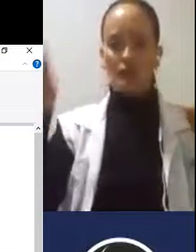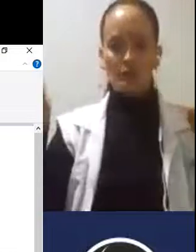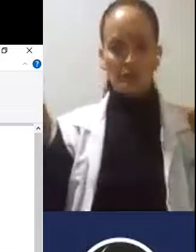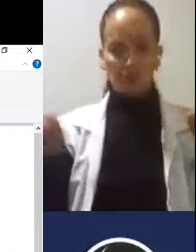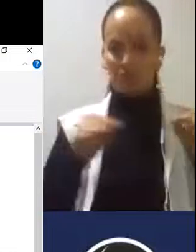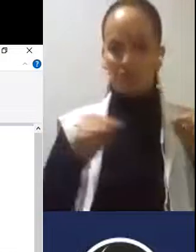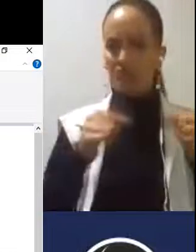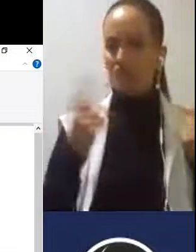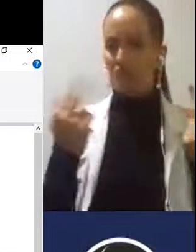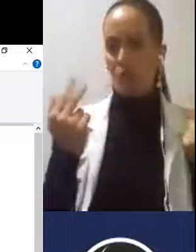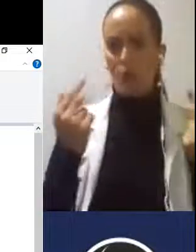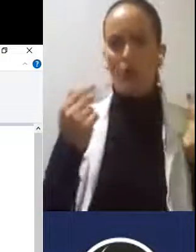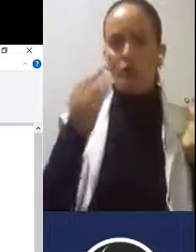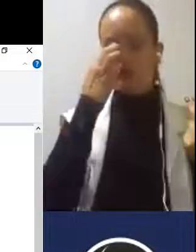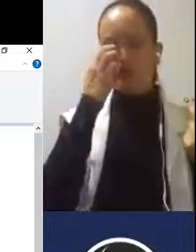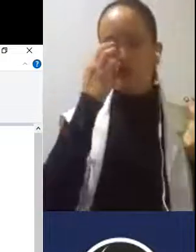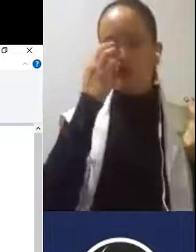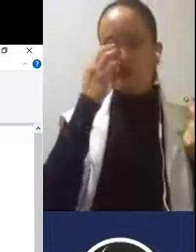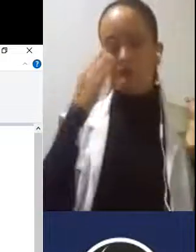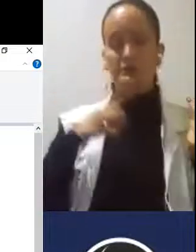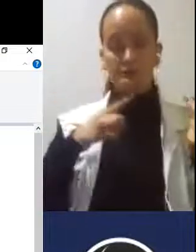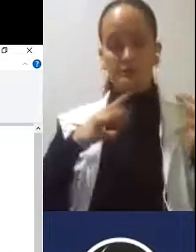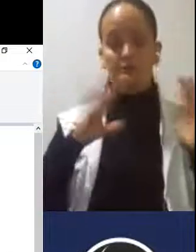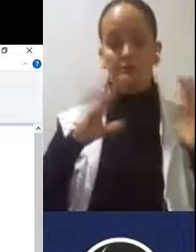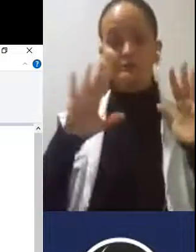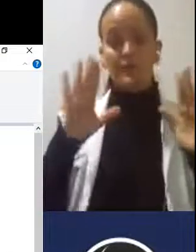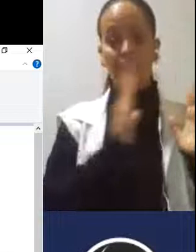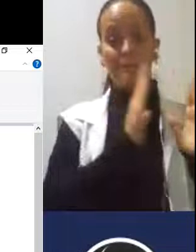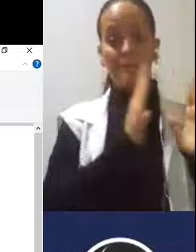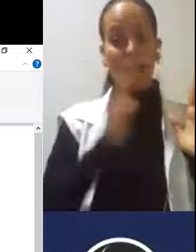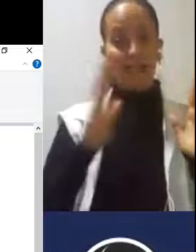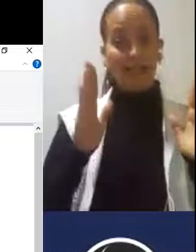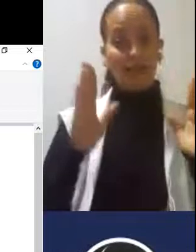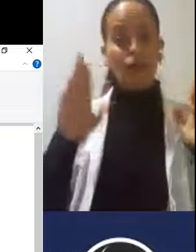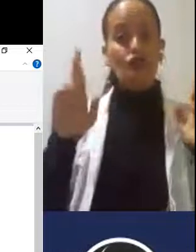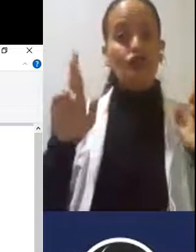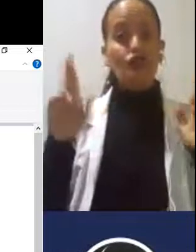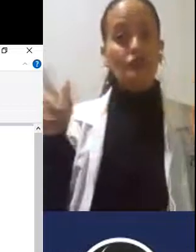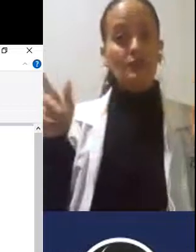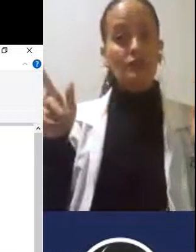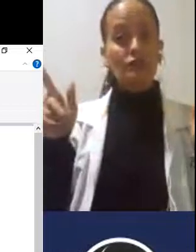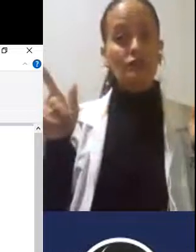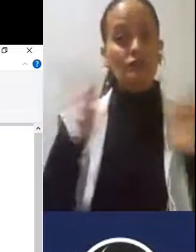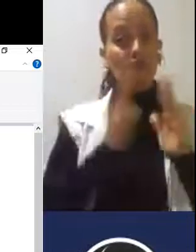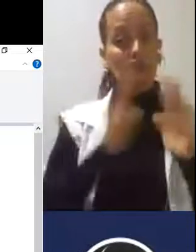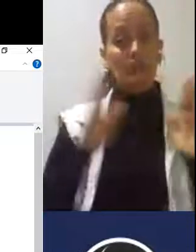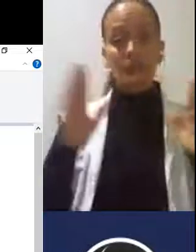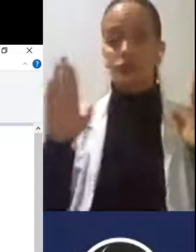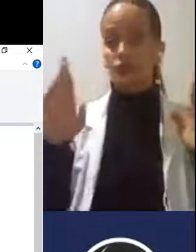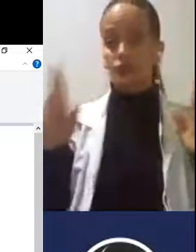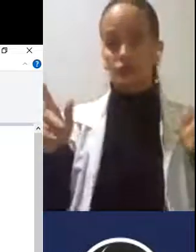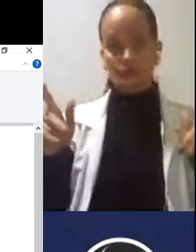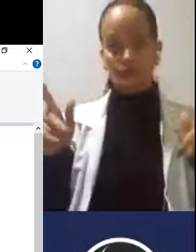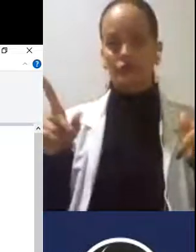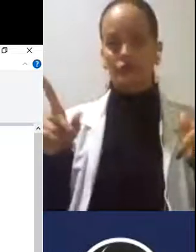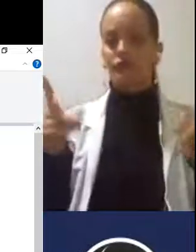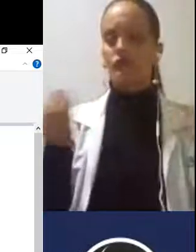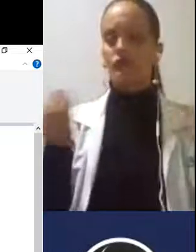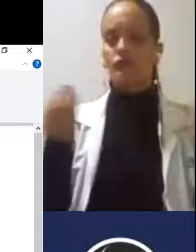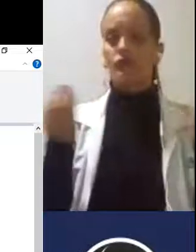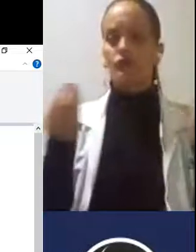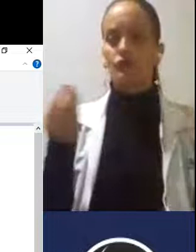desse. Já no circuito em paralelo é diferente, certo? No circuito em paralelo, o que, que a gente tem? A gente tem a divisão